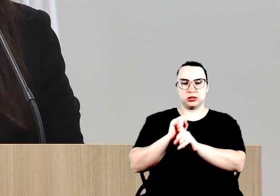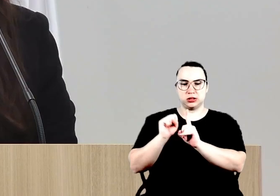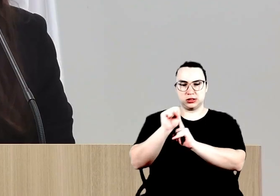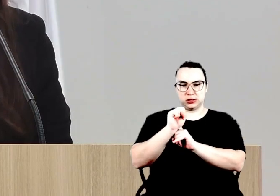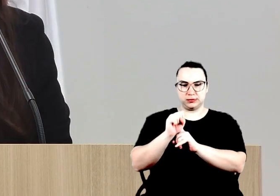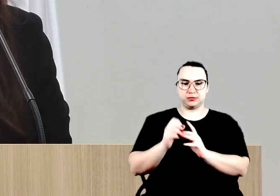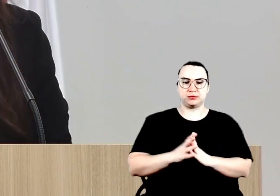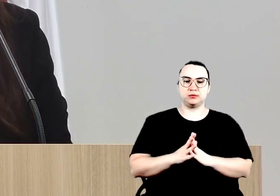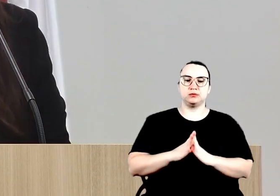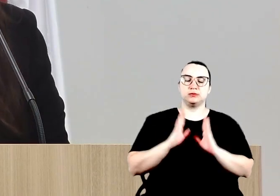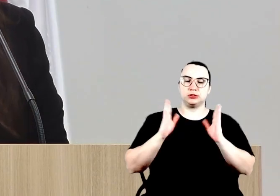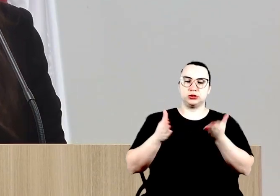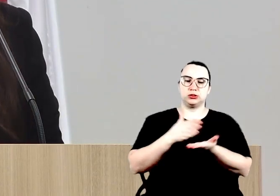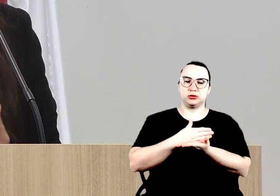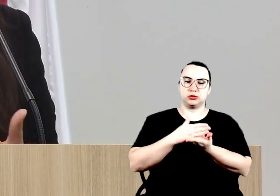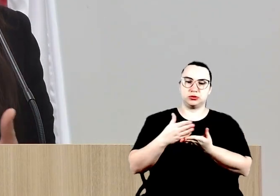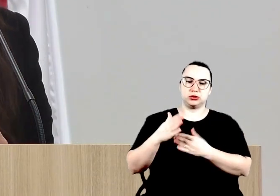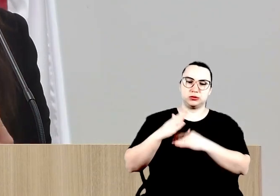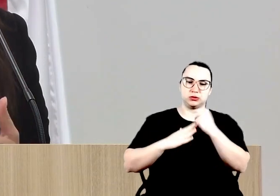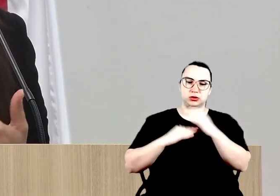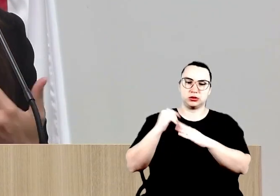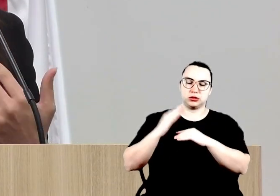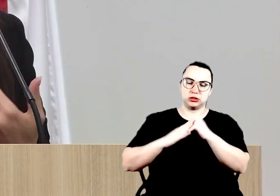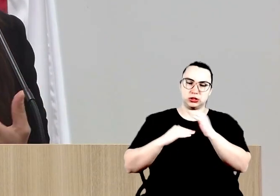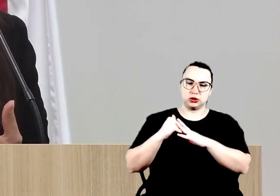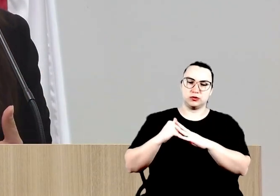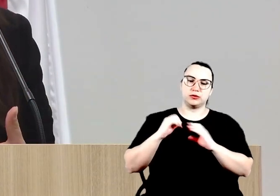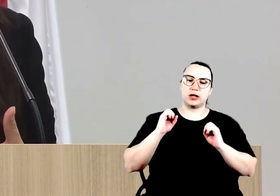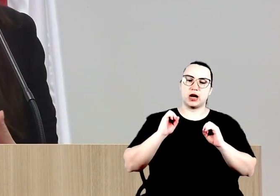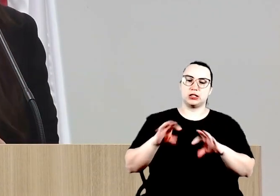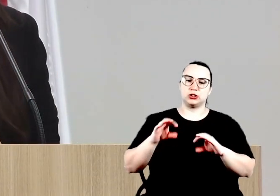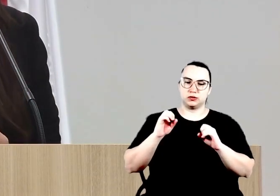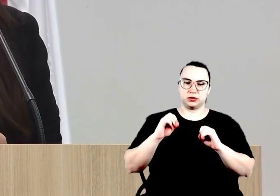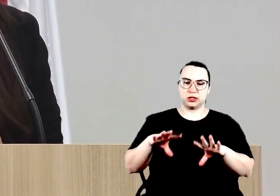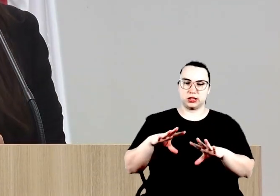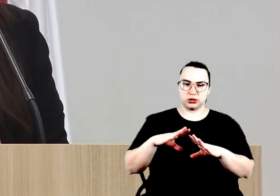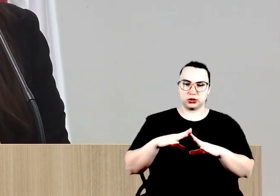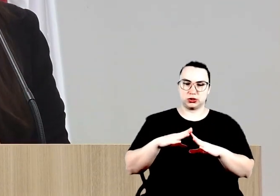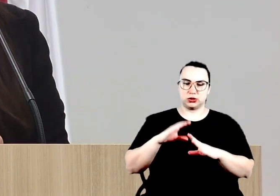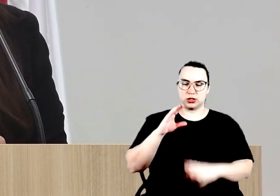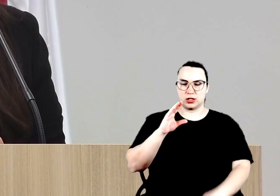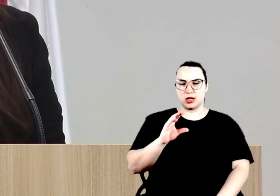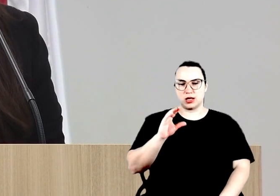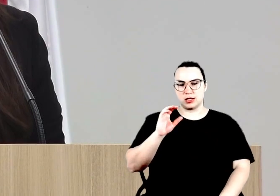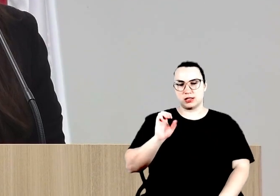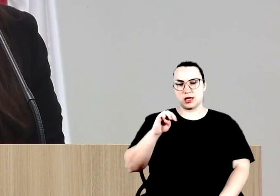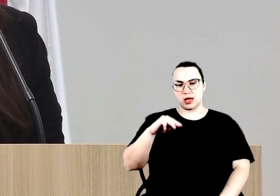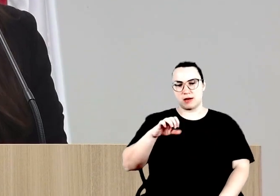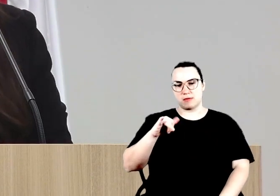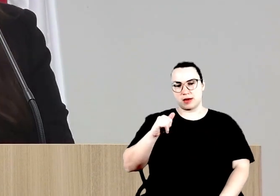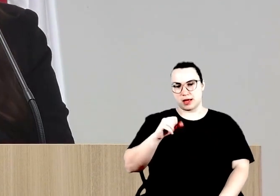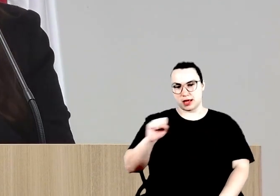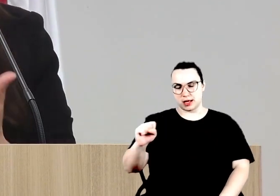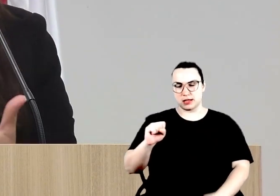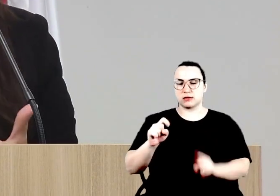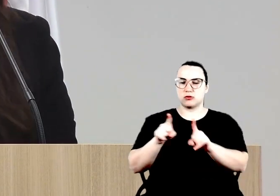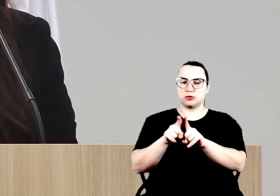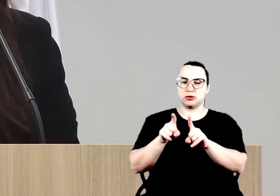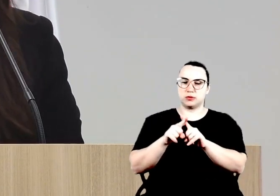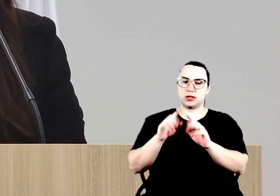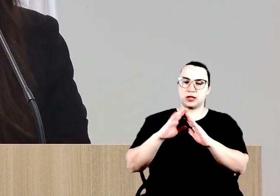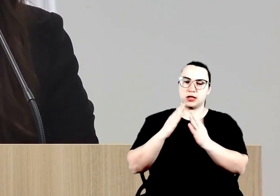já começamos a desenvolver atividades tanto no CEMEIS quanto nas escolas, então inclui a